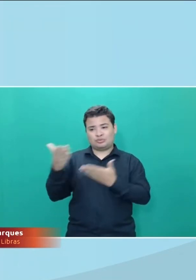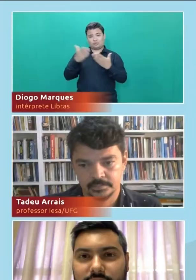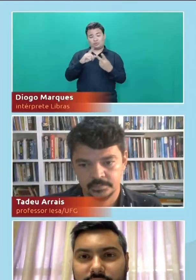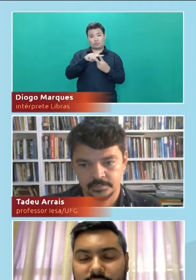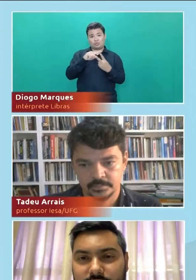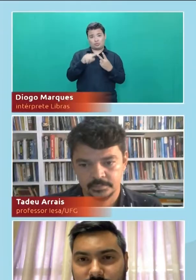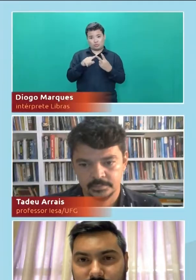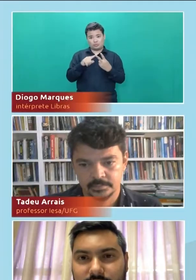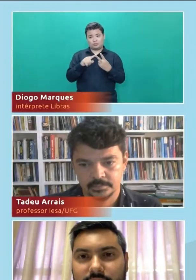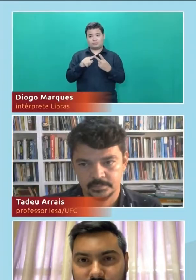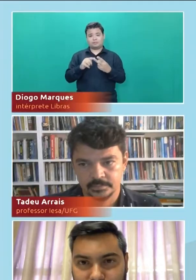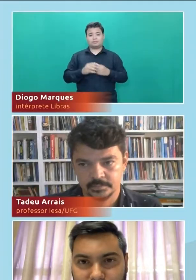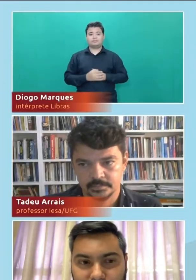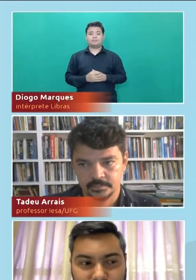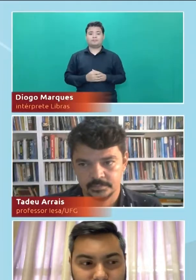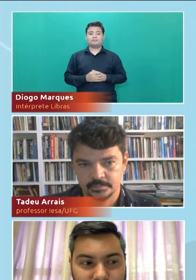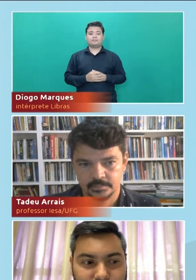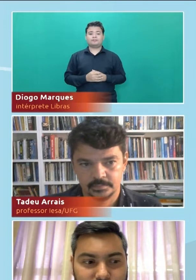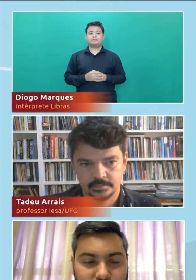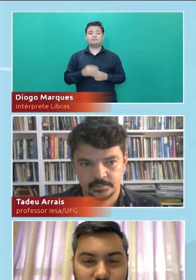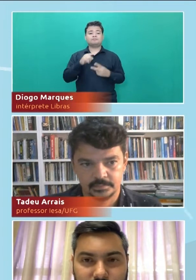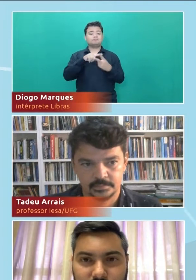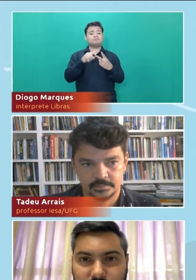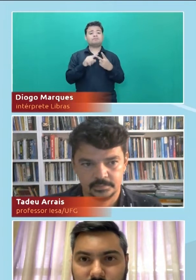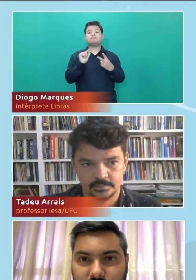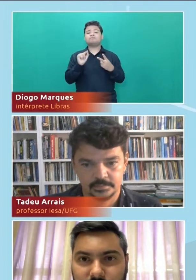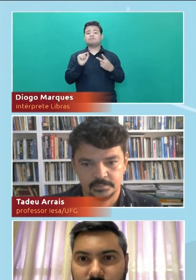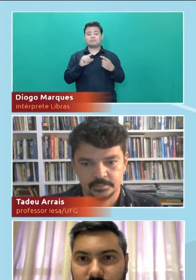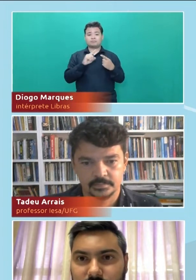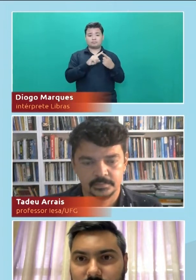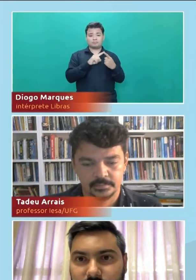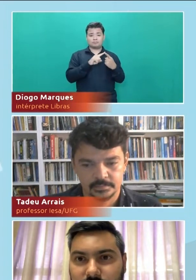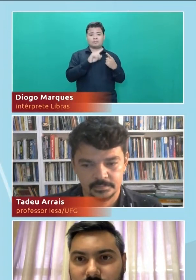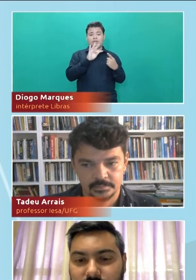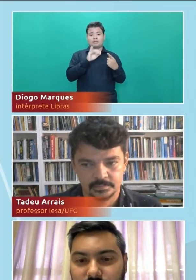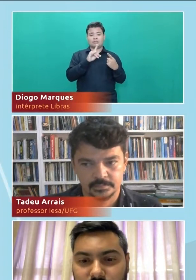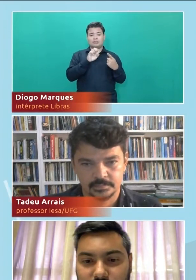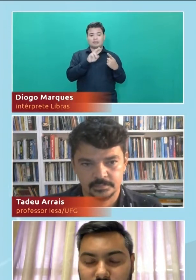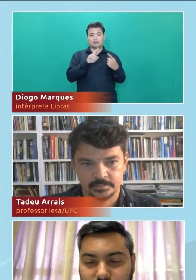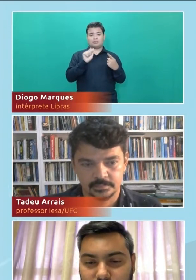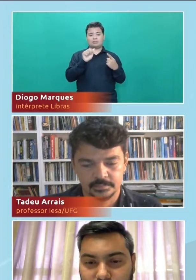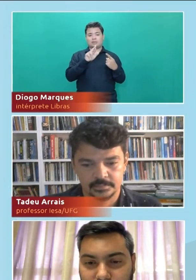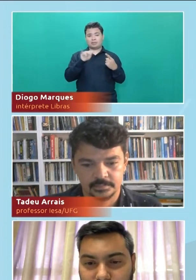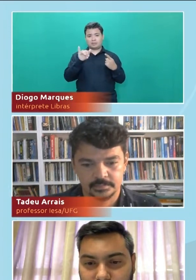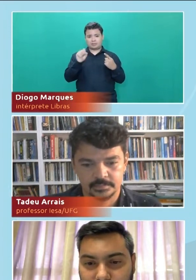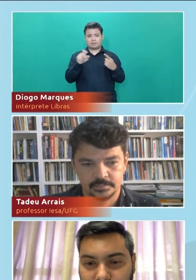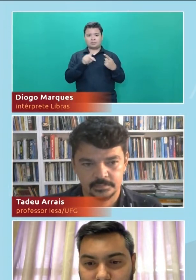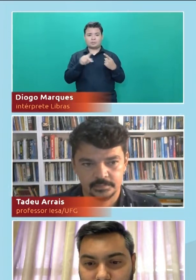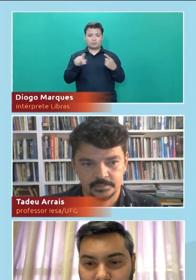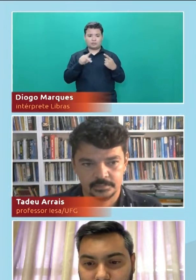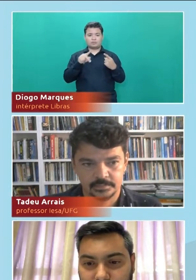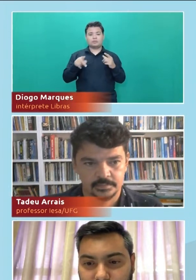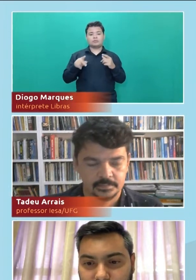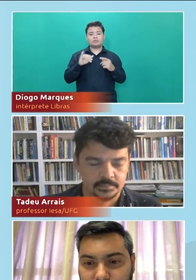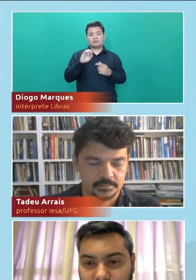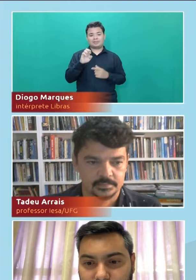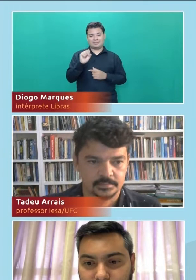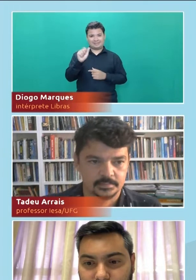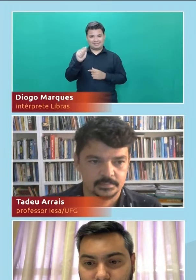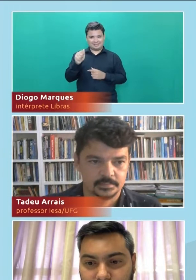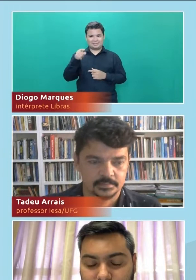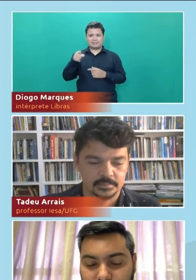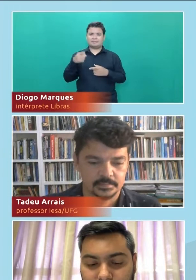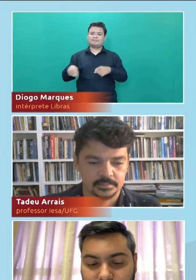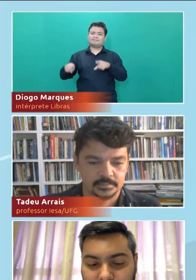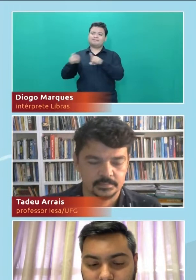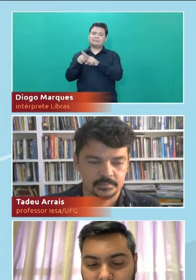hoje. E eles são o professor Tadeu Arraes, que é do Instituto de Estudos Socioambientais da UFG, nosso parceiro de